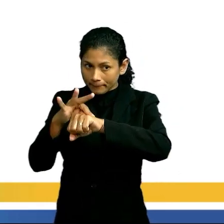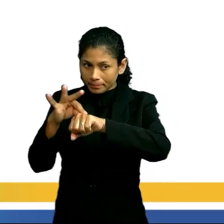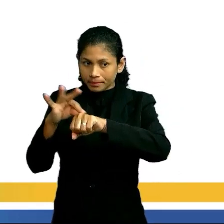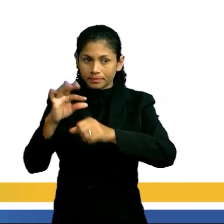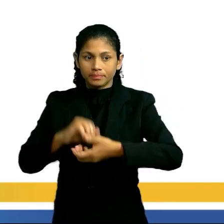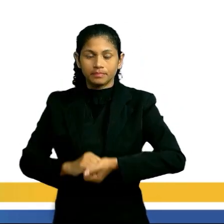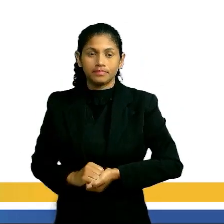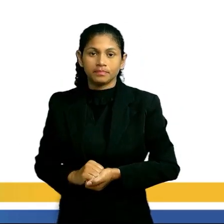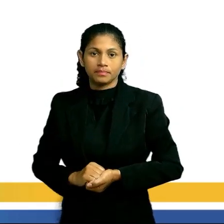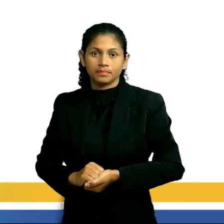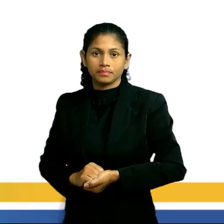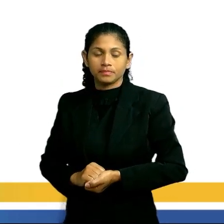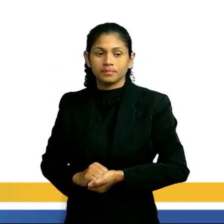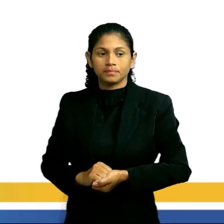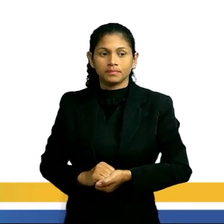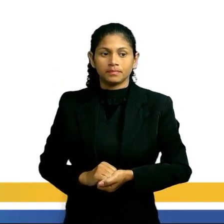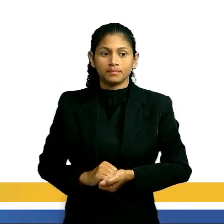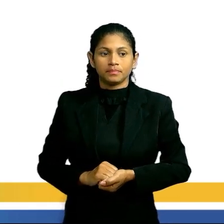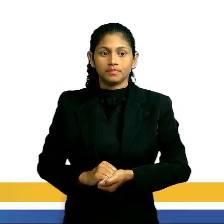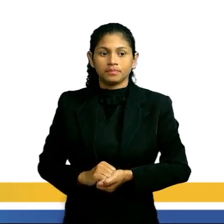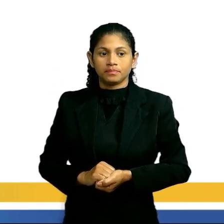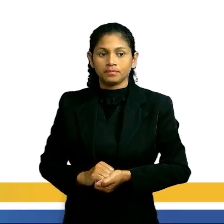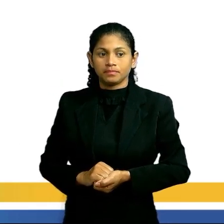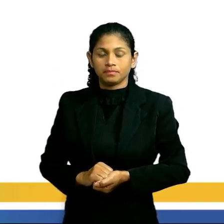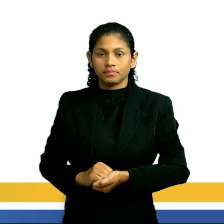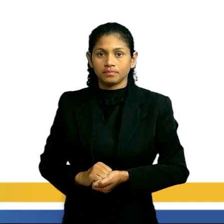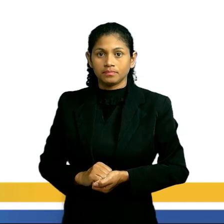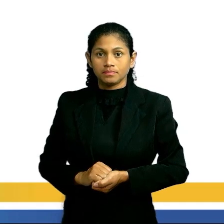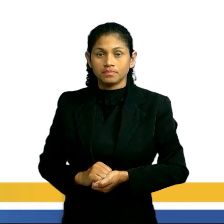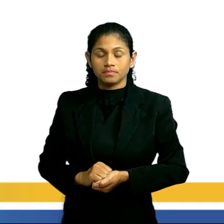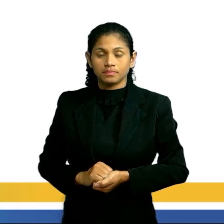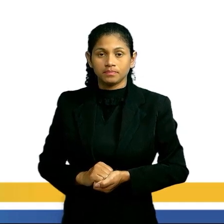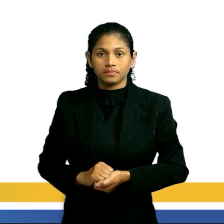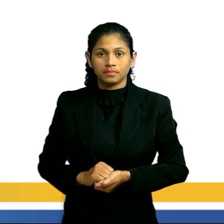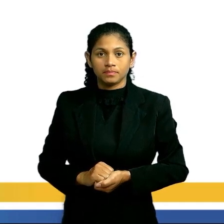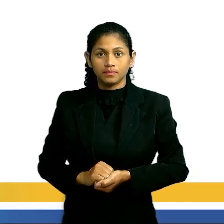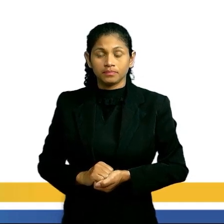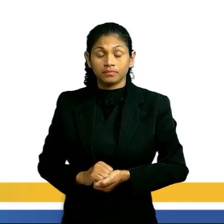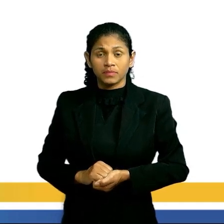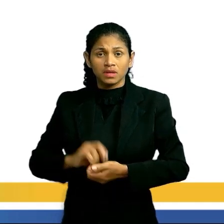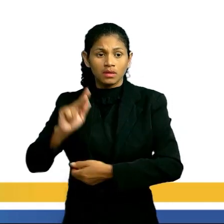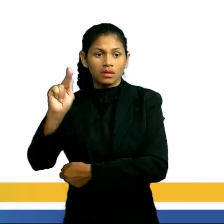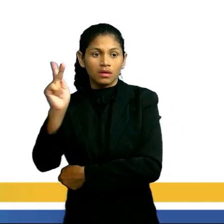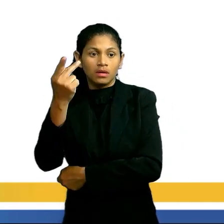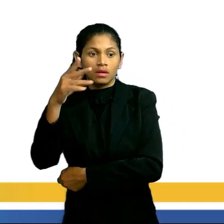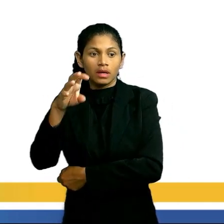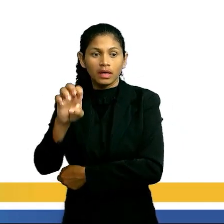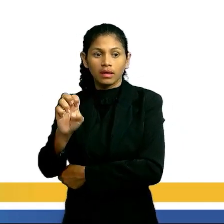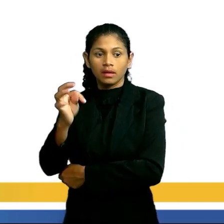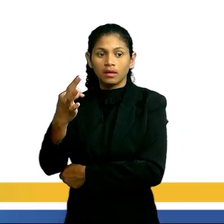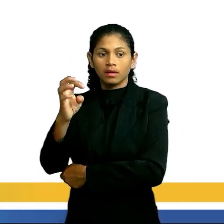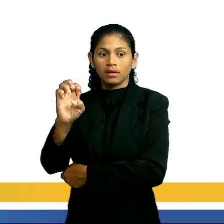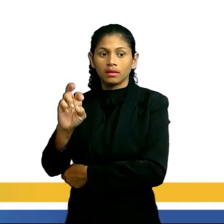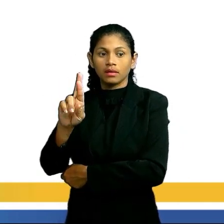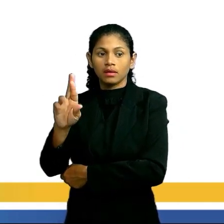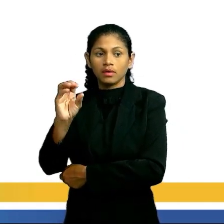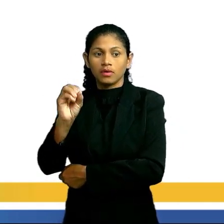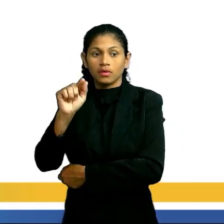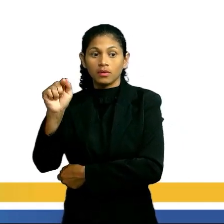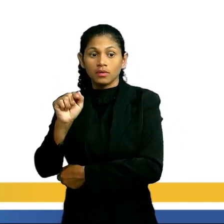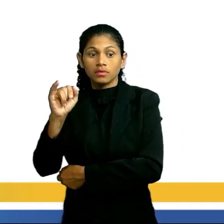o quadrado vem pintado também. Aí assim, no caso de ser heterozigoto, professor, vem isso na